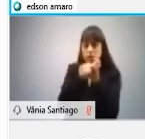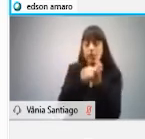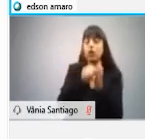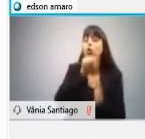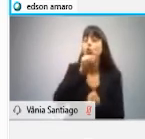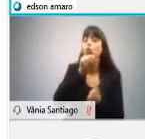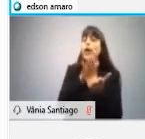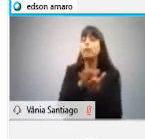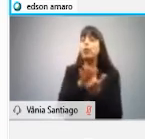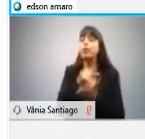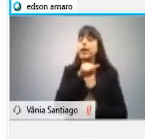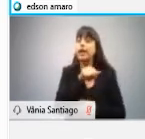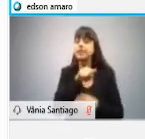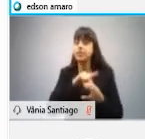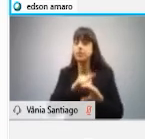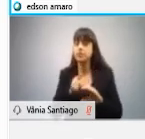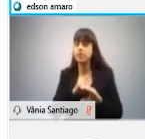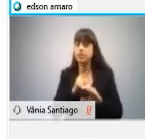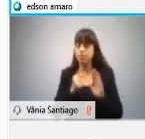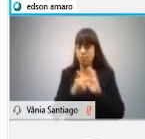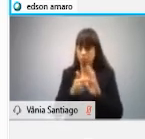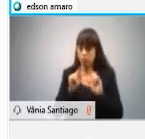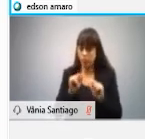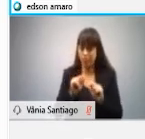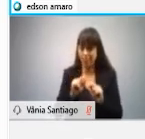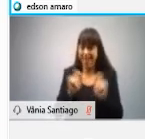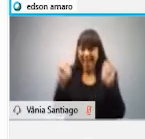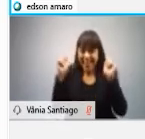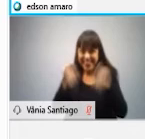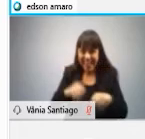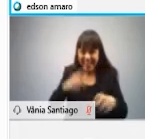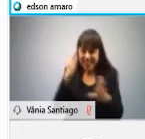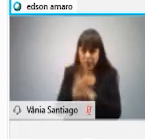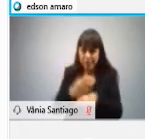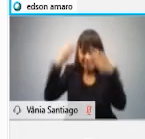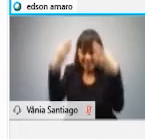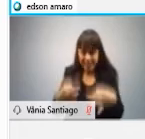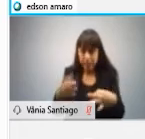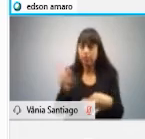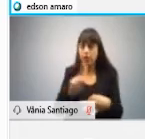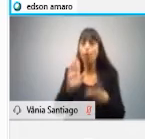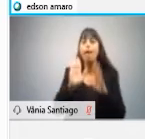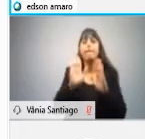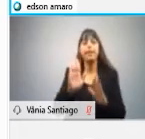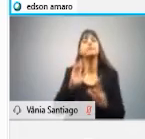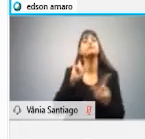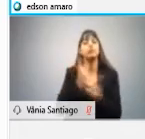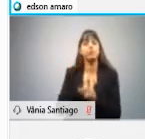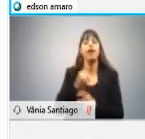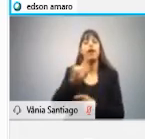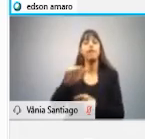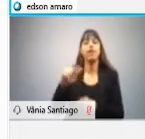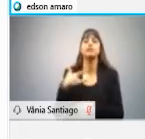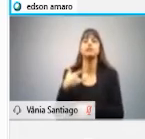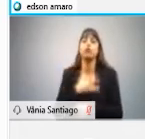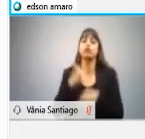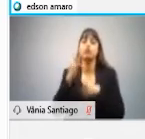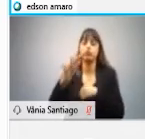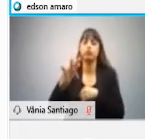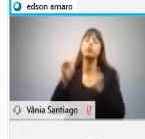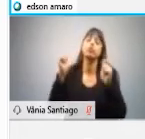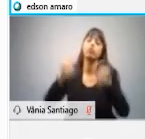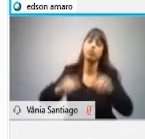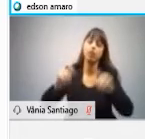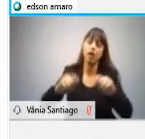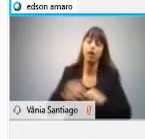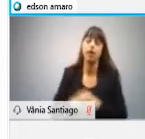que, na verdade, você não consegue ser tão preditivo assim, porém, você acaba descobrindo muitas alterações. E esses achados incidentais são